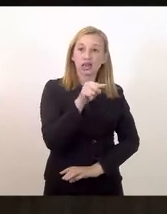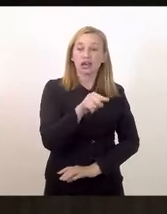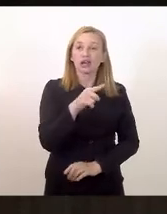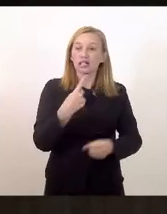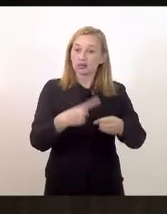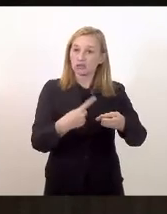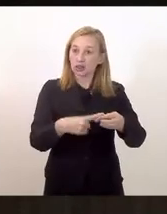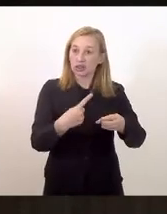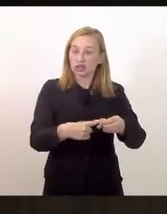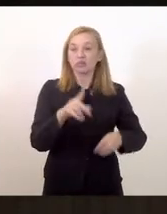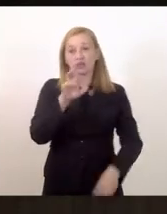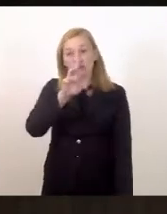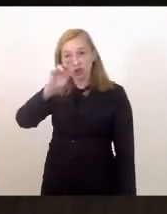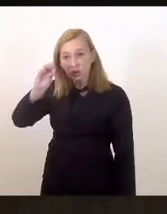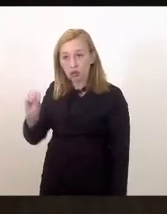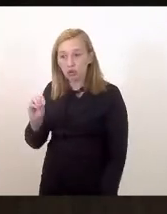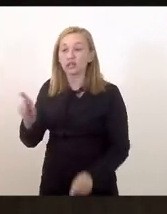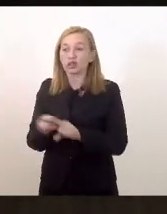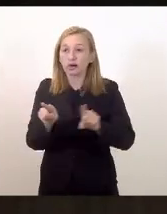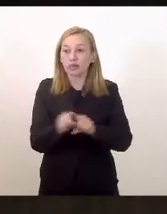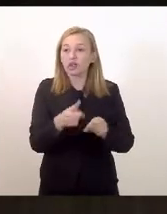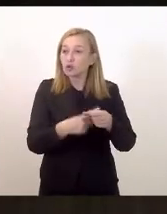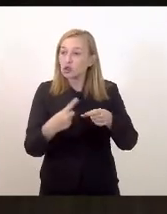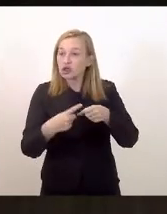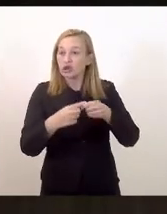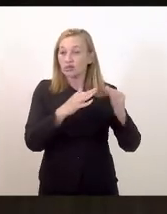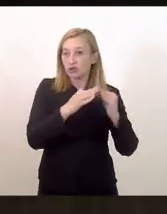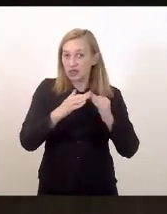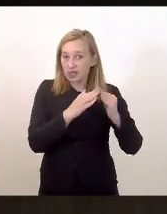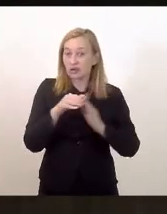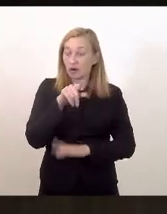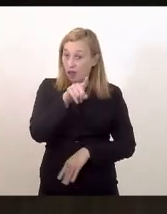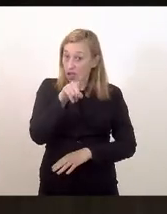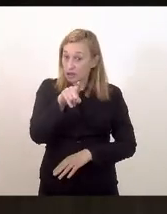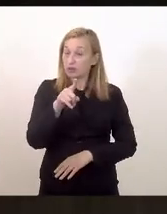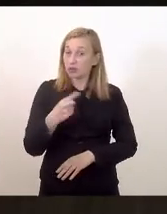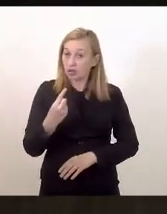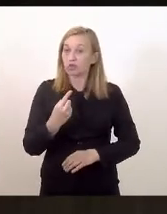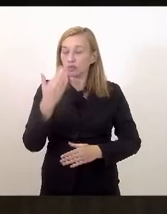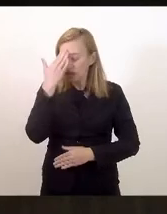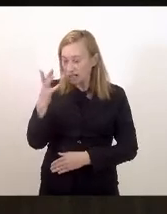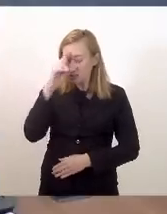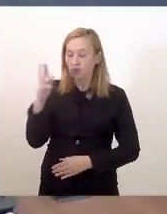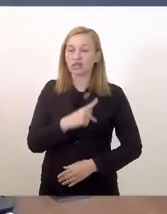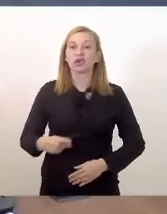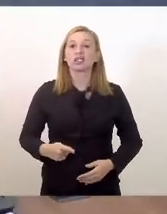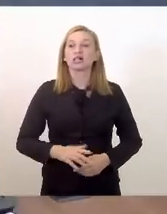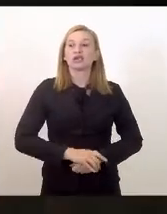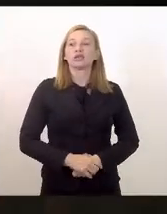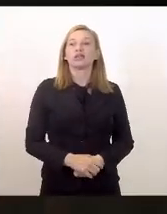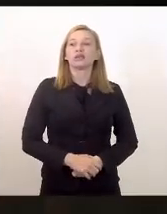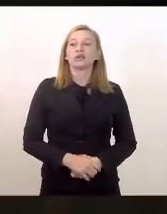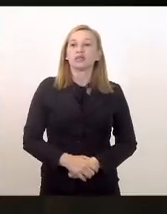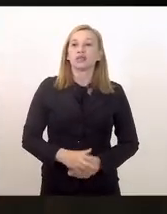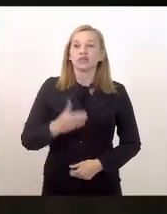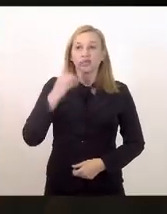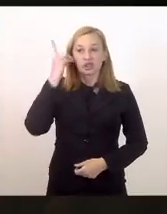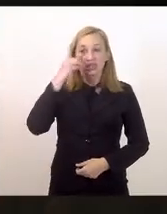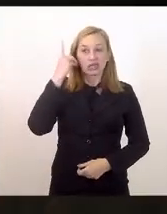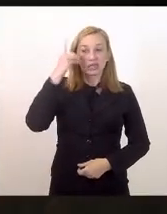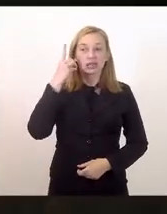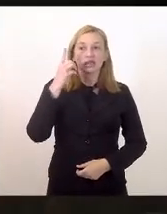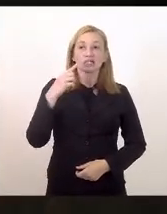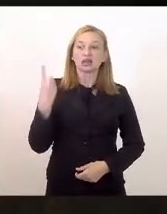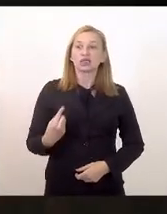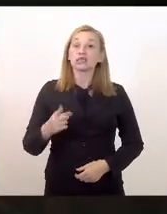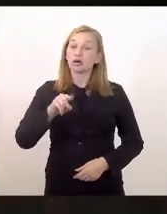região de Vassouras e municípios vizinhos ali, nossos ali. Muito obrigado, senhor presidente. Deputada Dani, em seguida, deputada